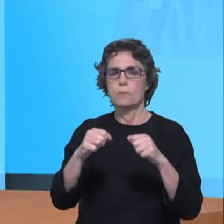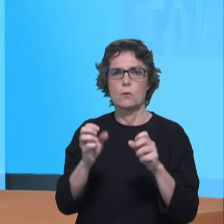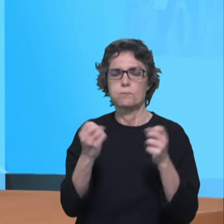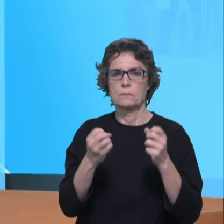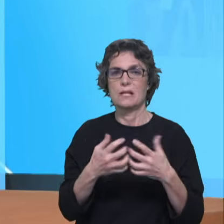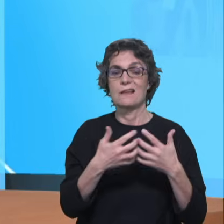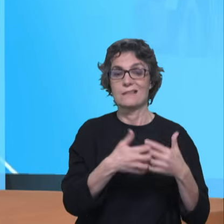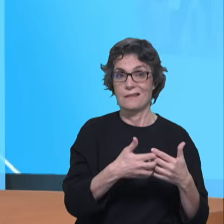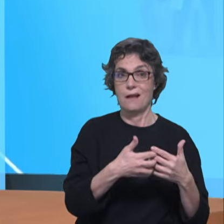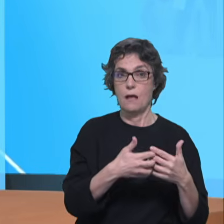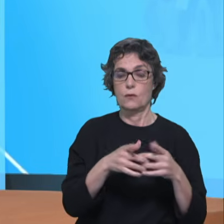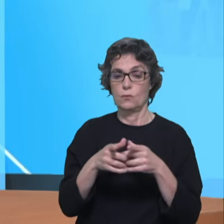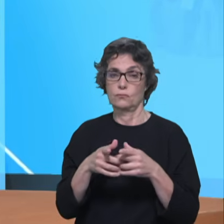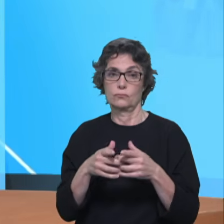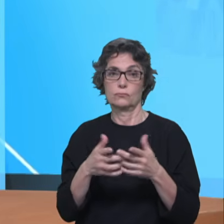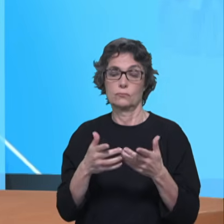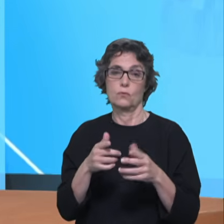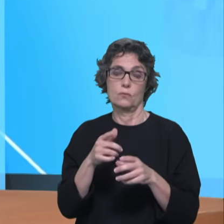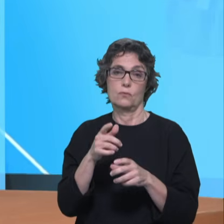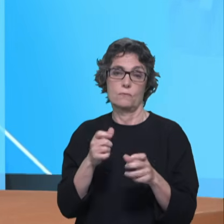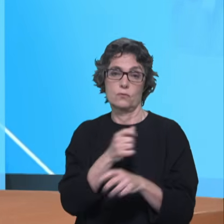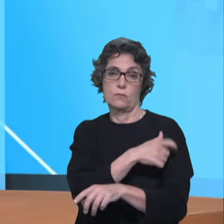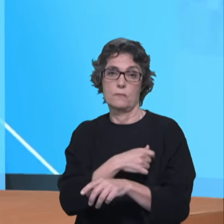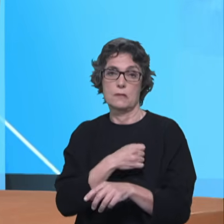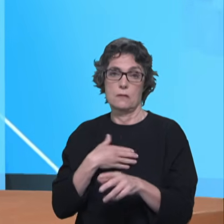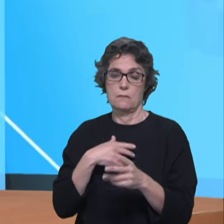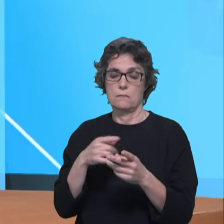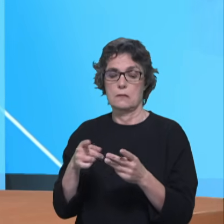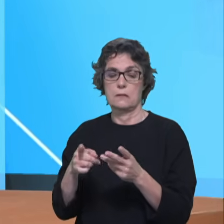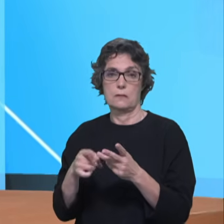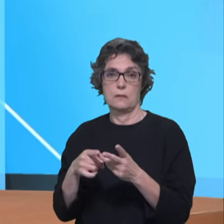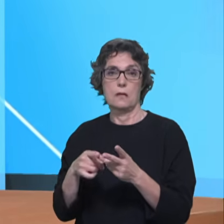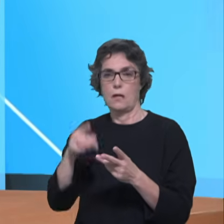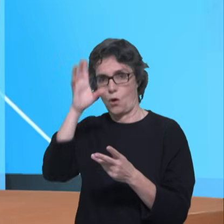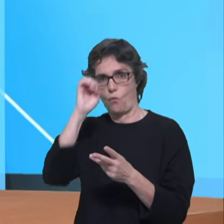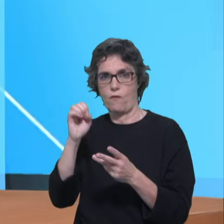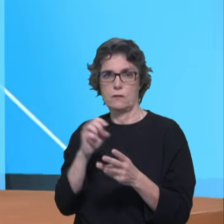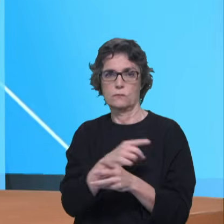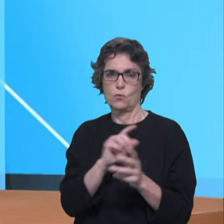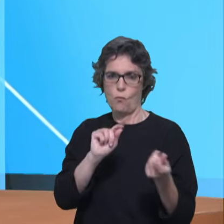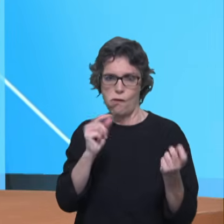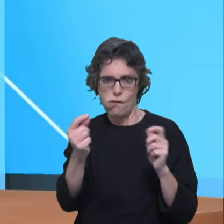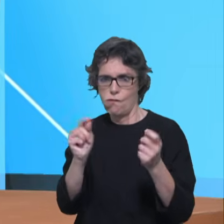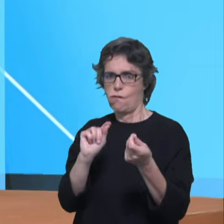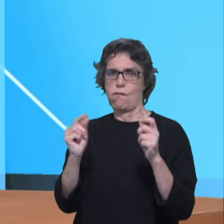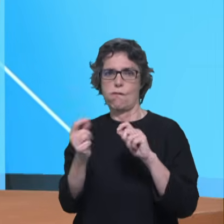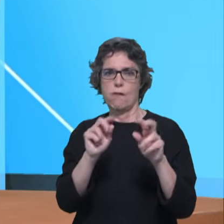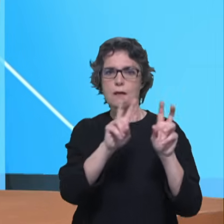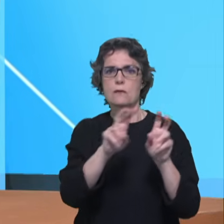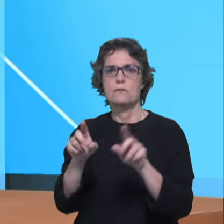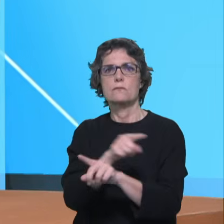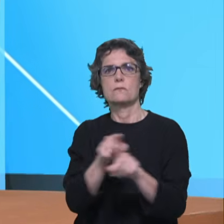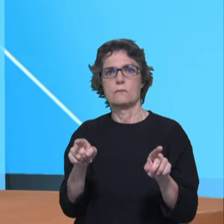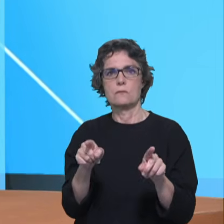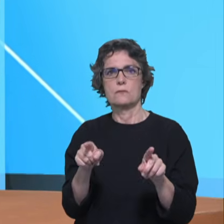sindicatos, patronato, o chamado patronato, e o governo. Estas são as questões